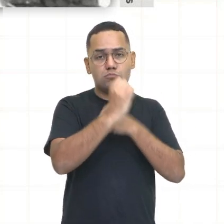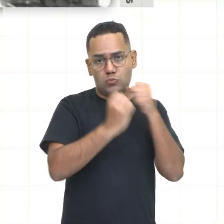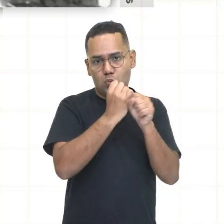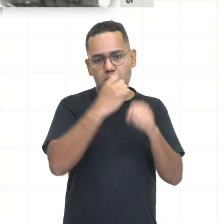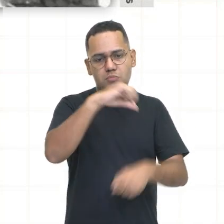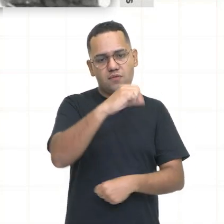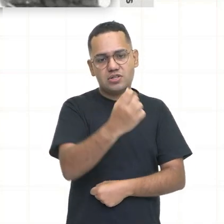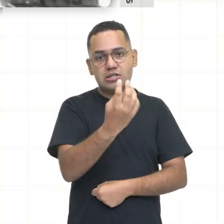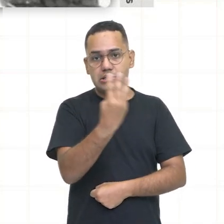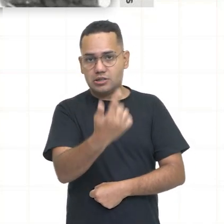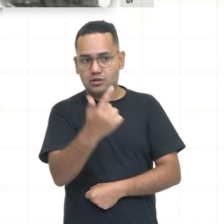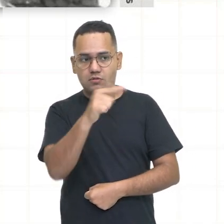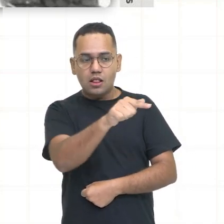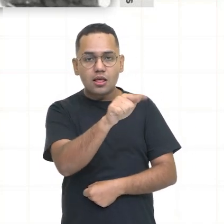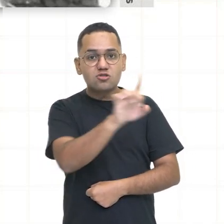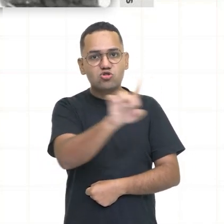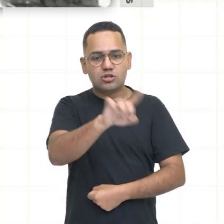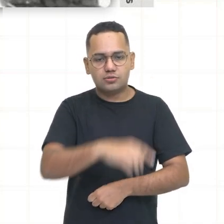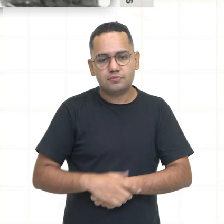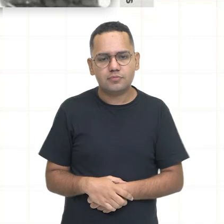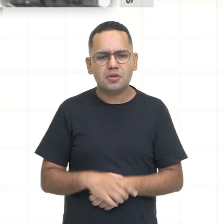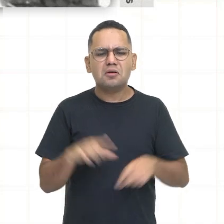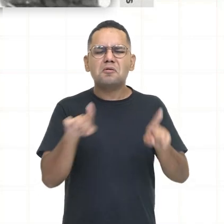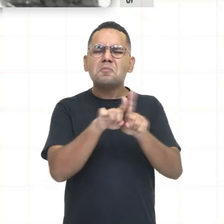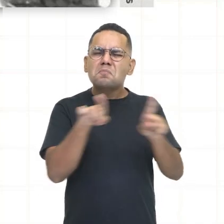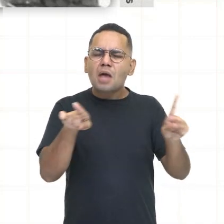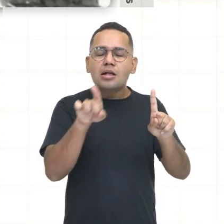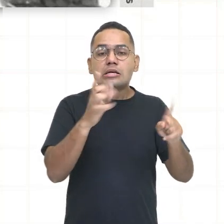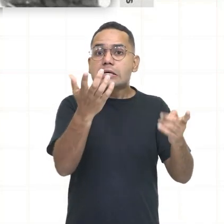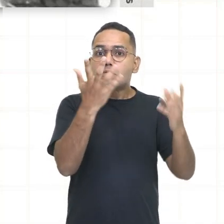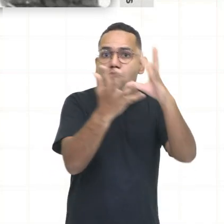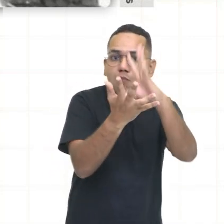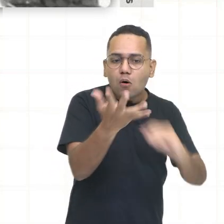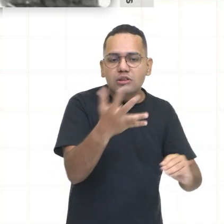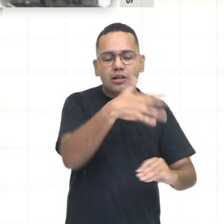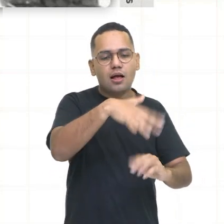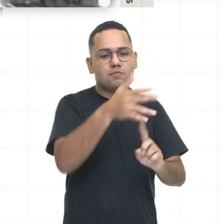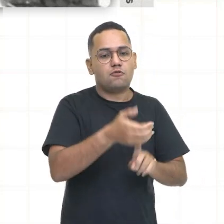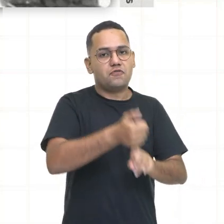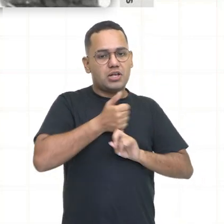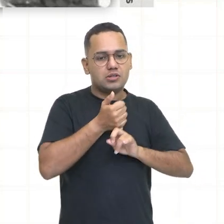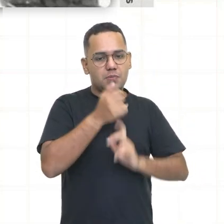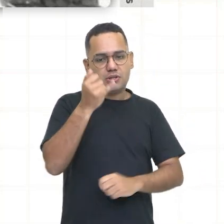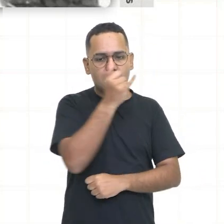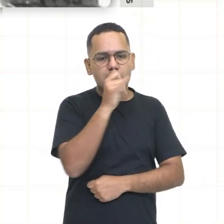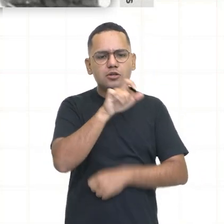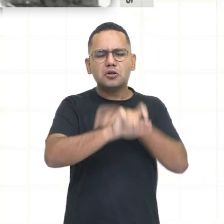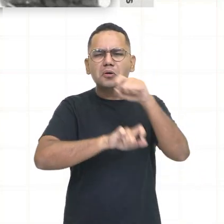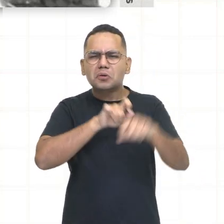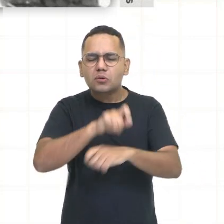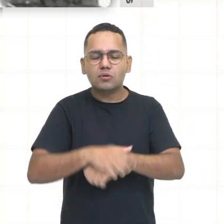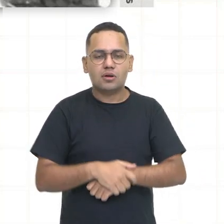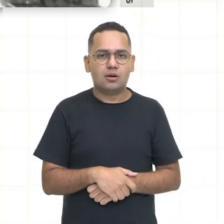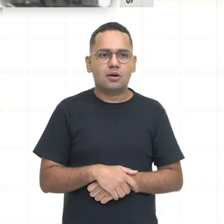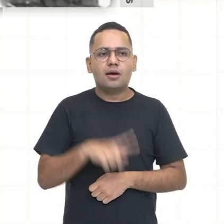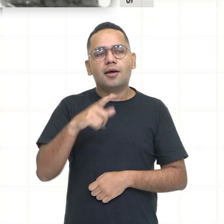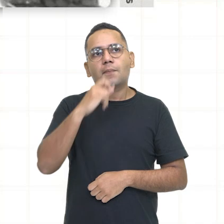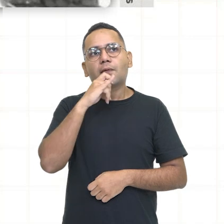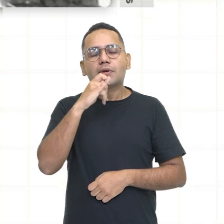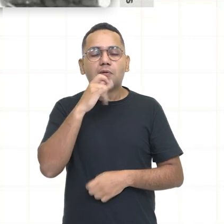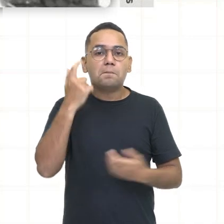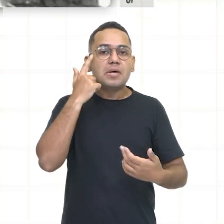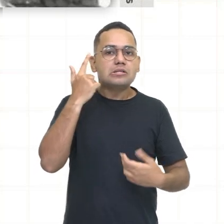1932. Esse grupo possuía inspirações no fascismo italiano, expressando valores nacionalistas, não